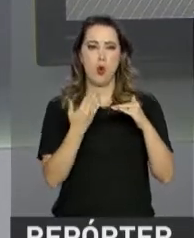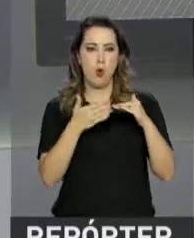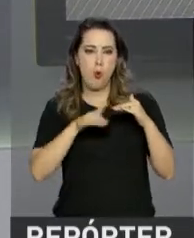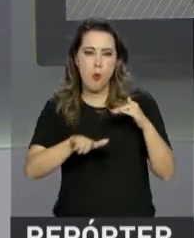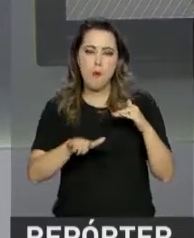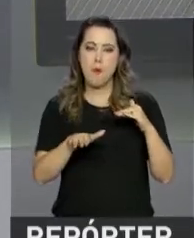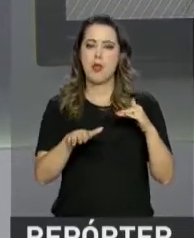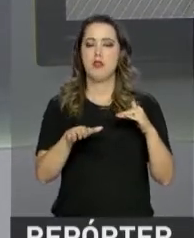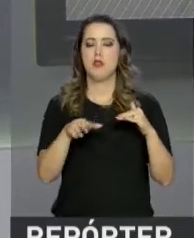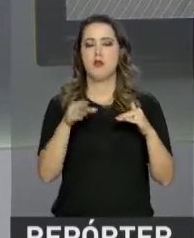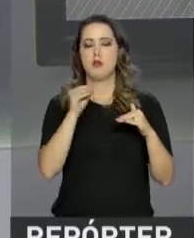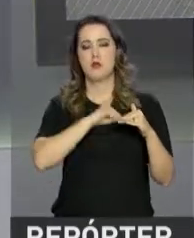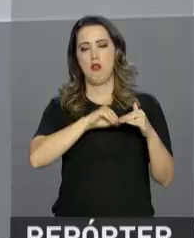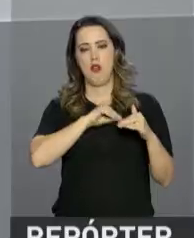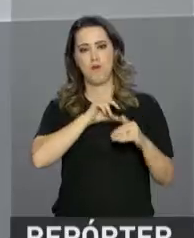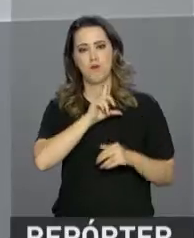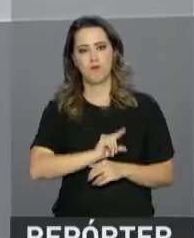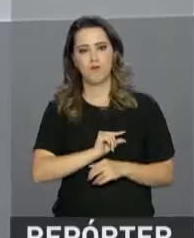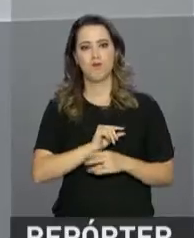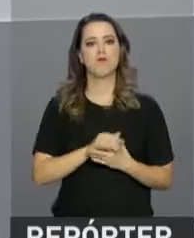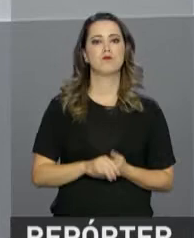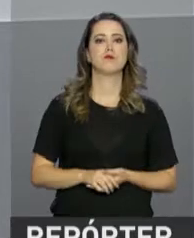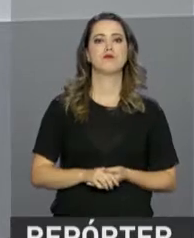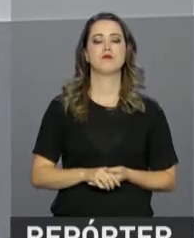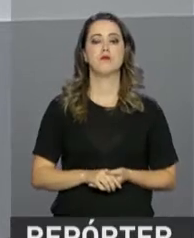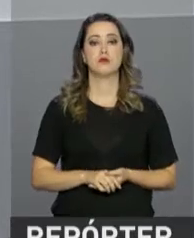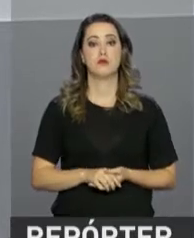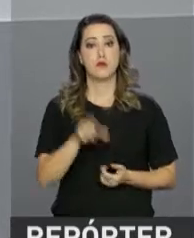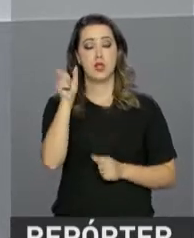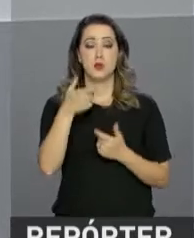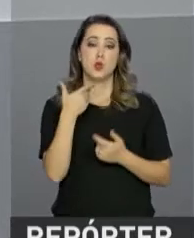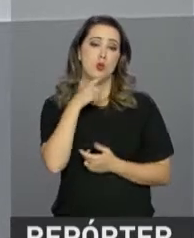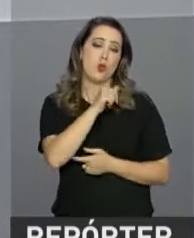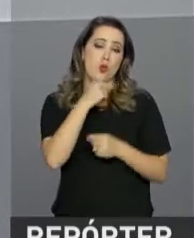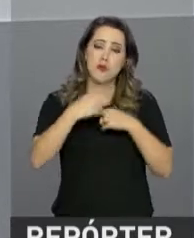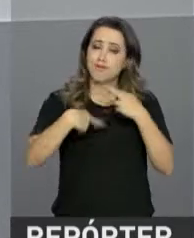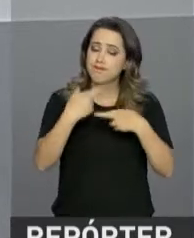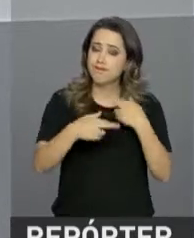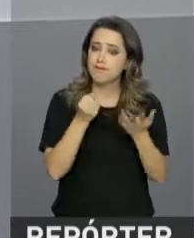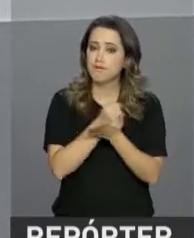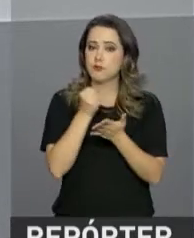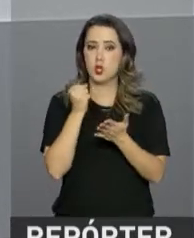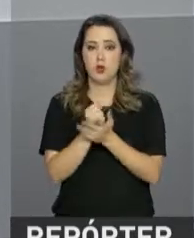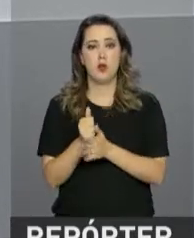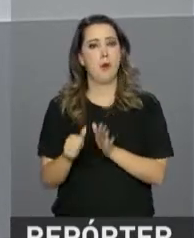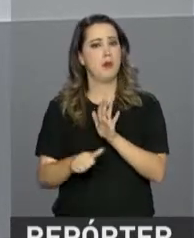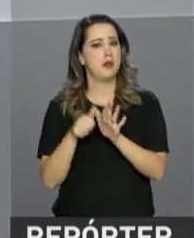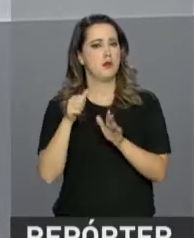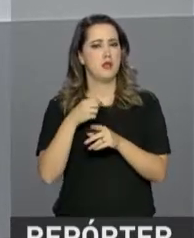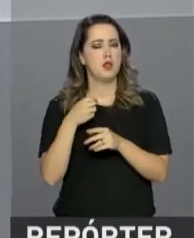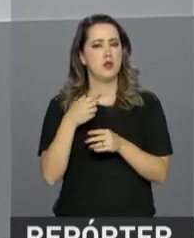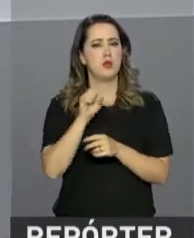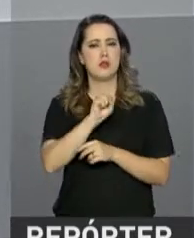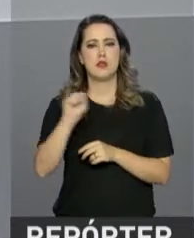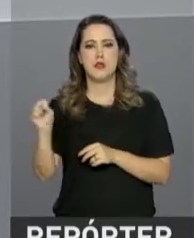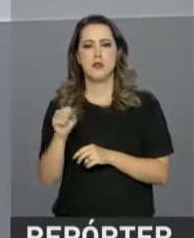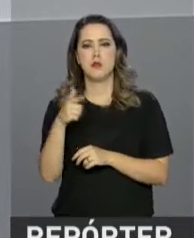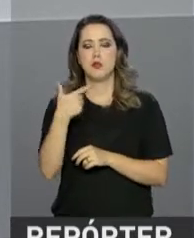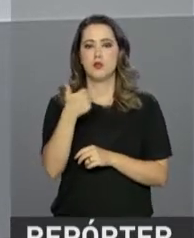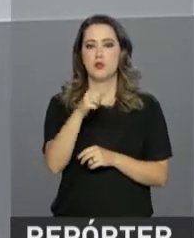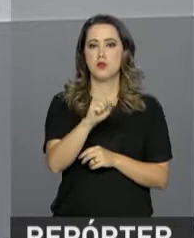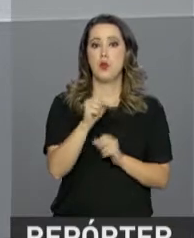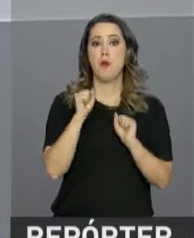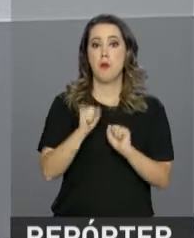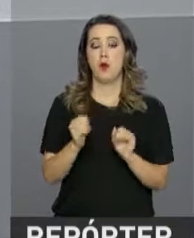meio salário mínimo hoje estudantes que não conseguiram renovar o contrato do primeiro semestre 2018 do fies